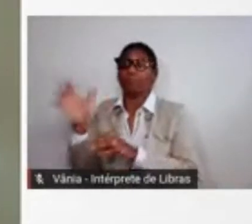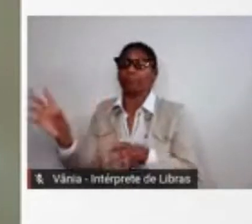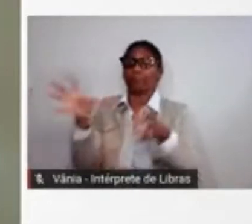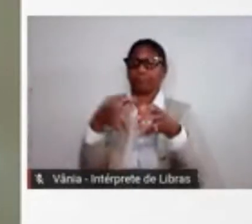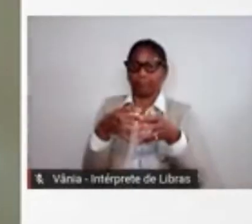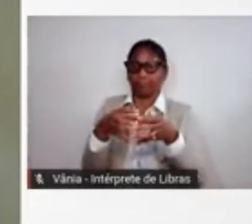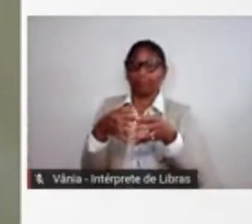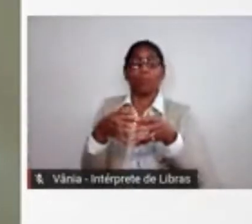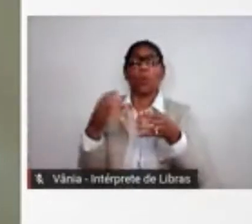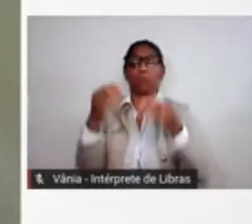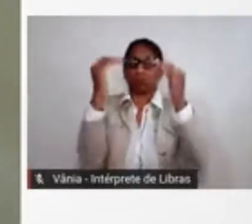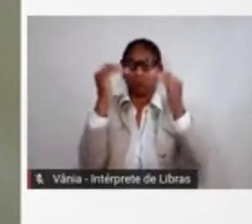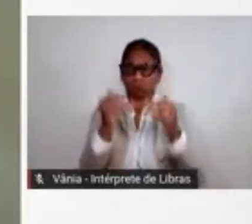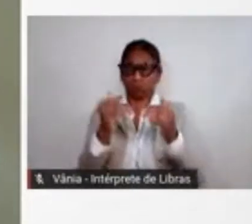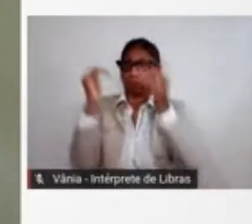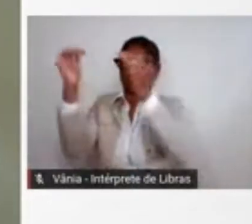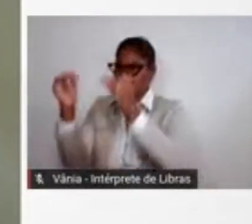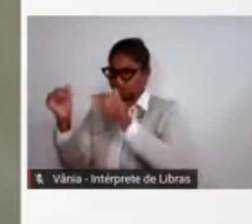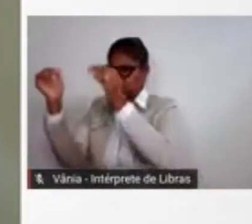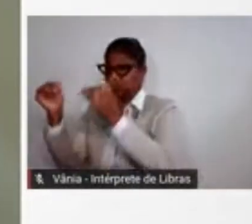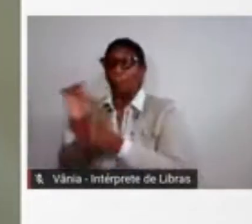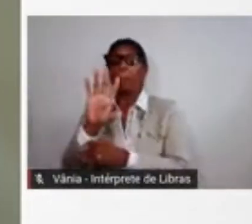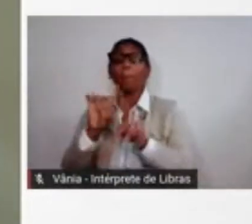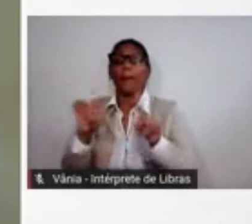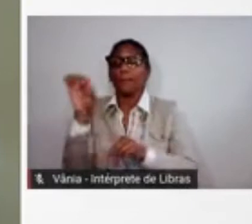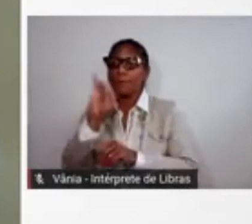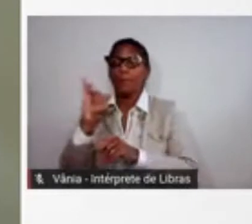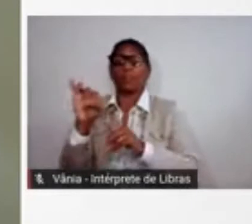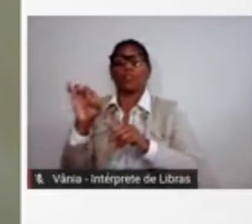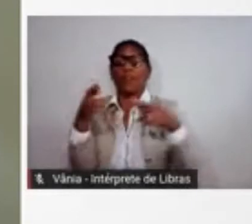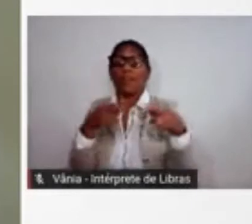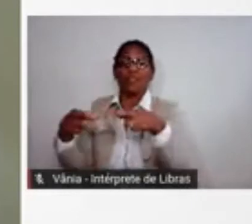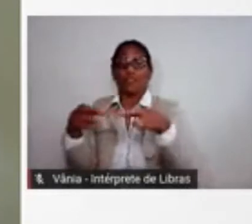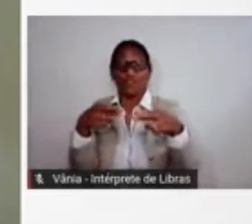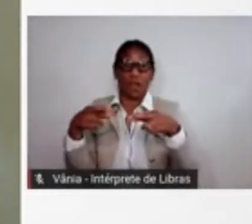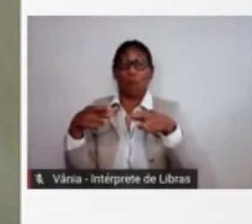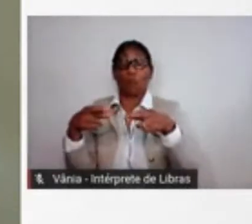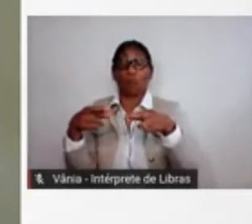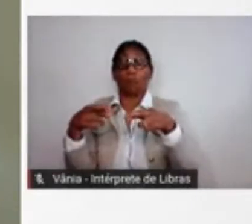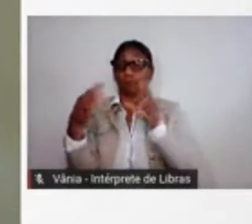preta, como for a decisão da região. O importante é que essa decisão seja tomada de